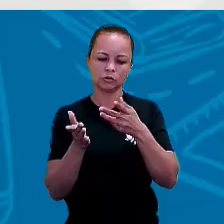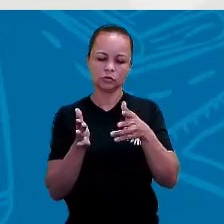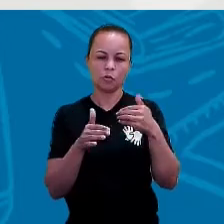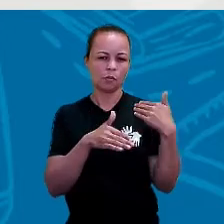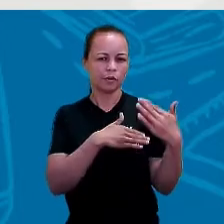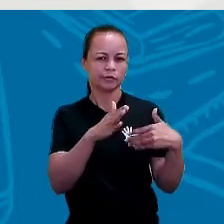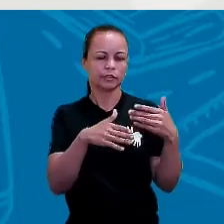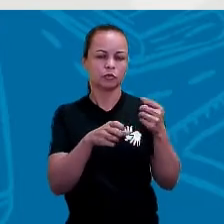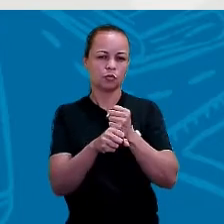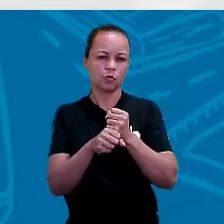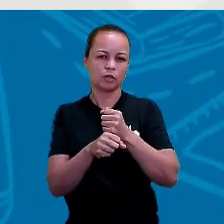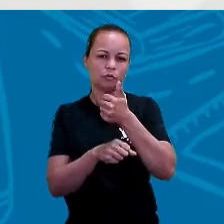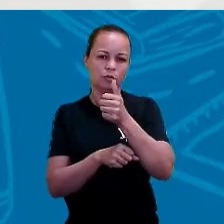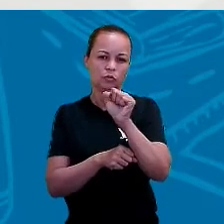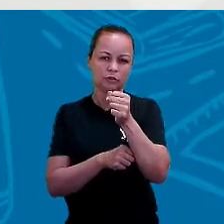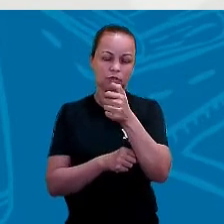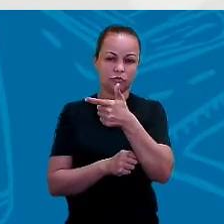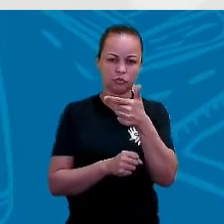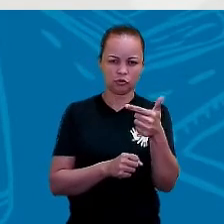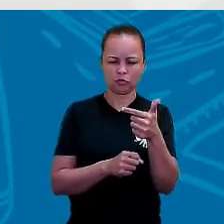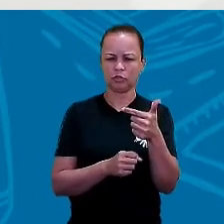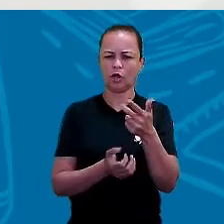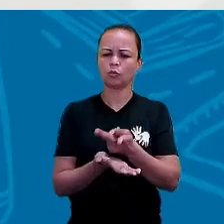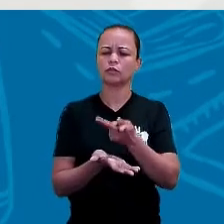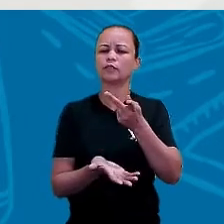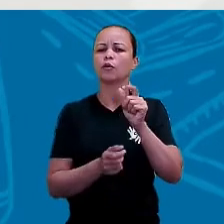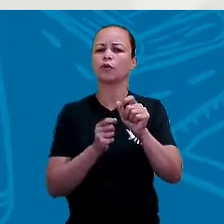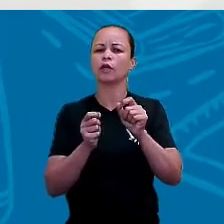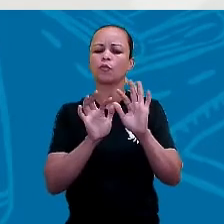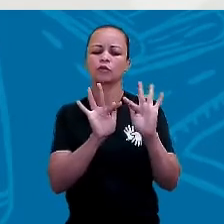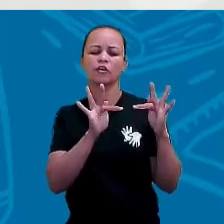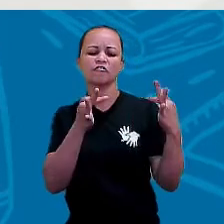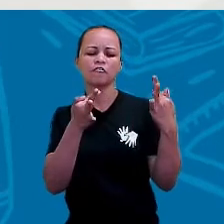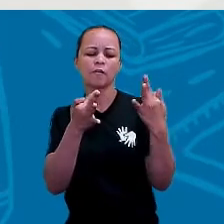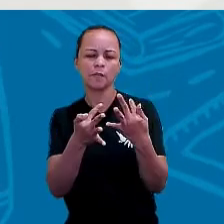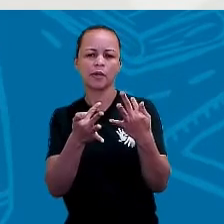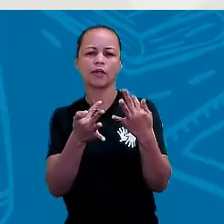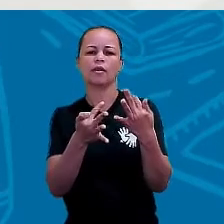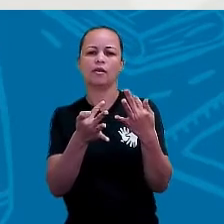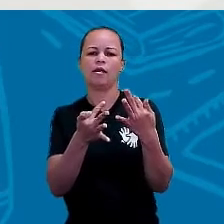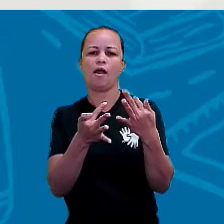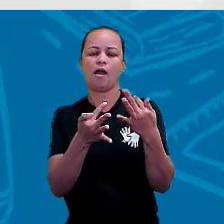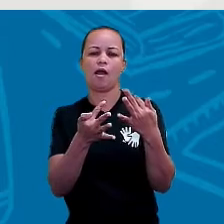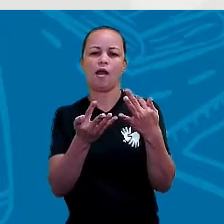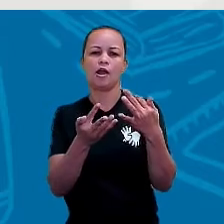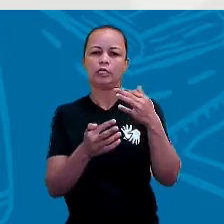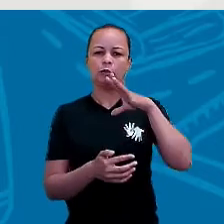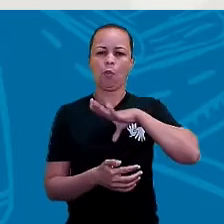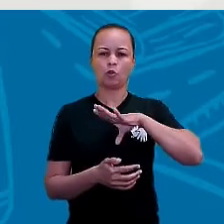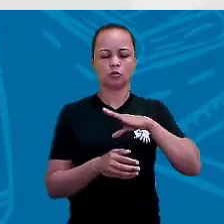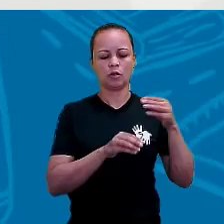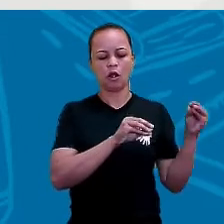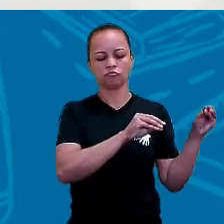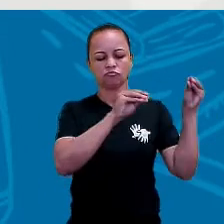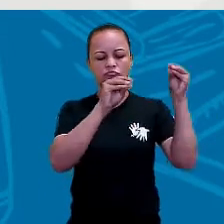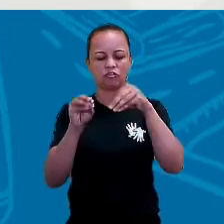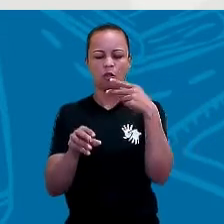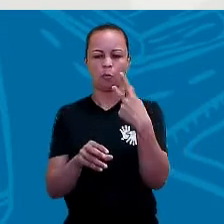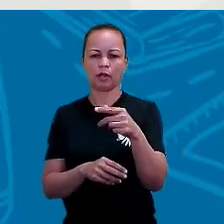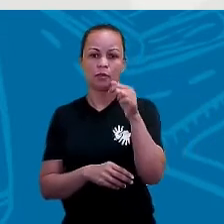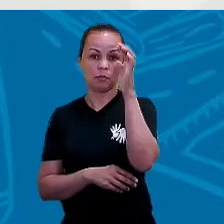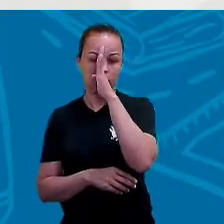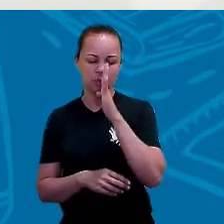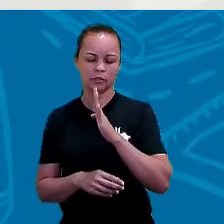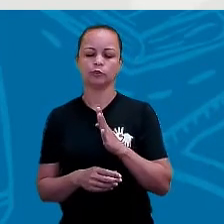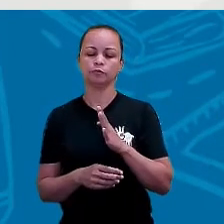em 1822, não. Já começou quando a família real portuguesa veio para o Brasil, em 1808.